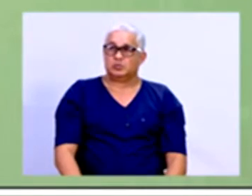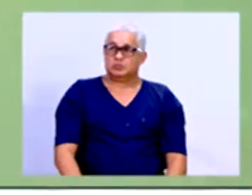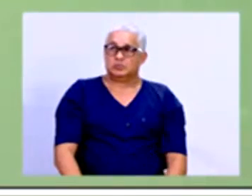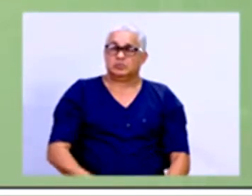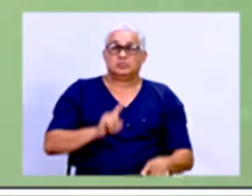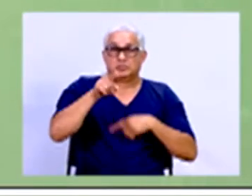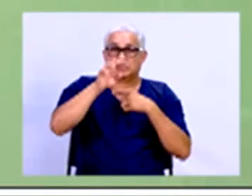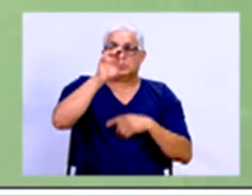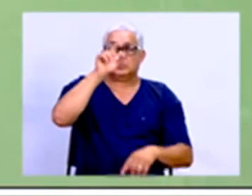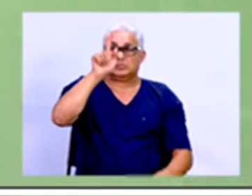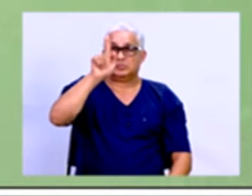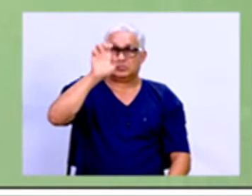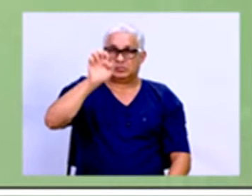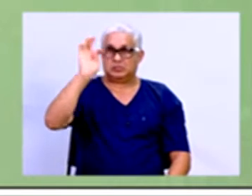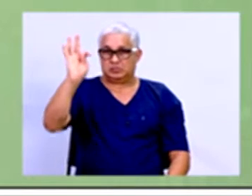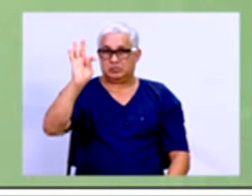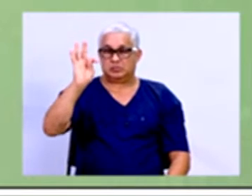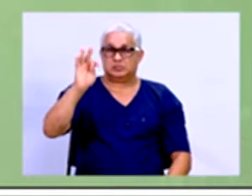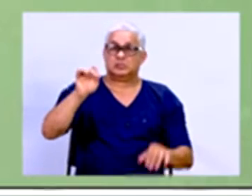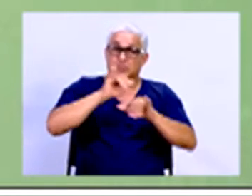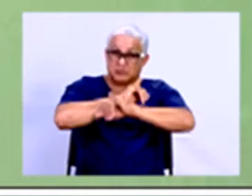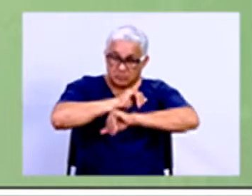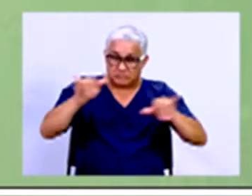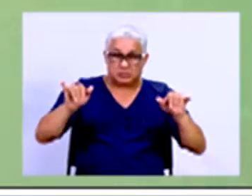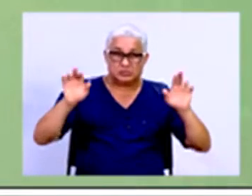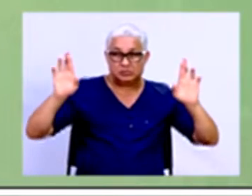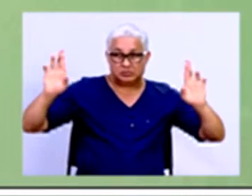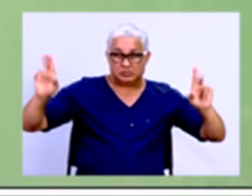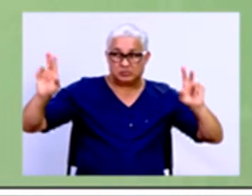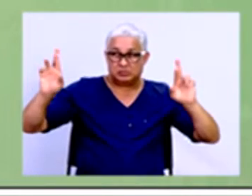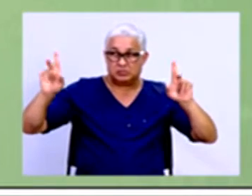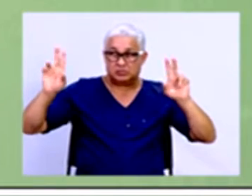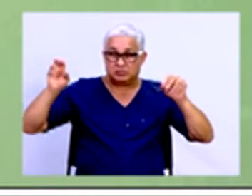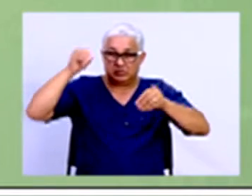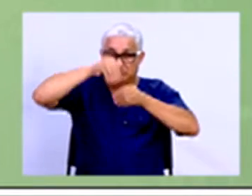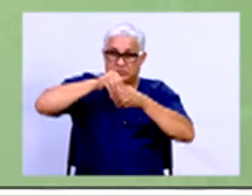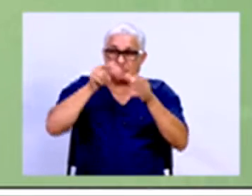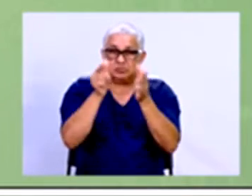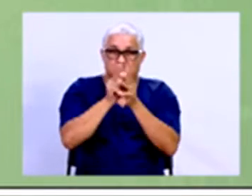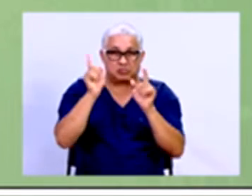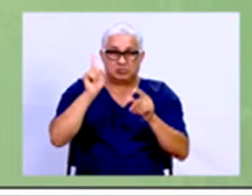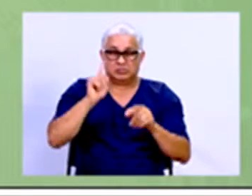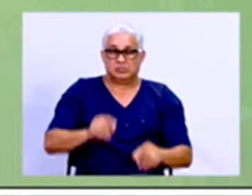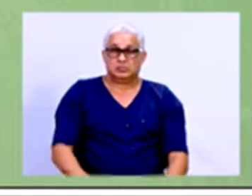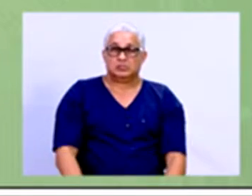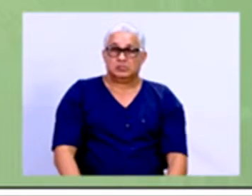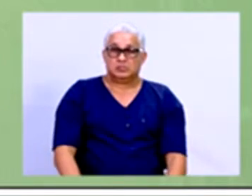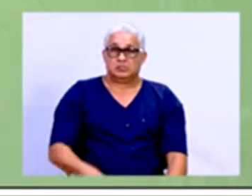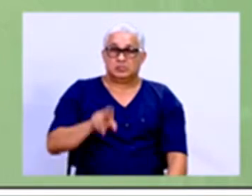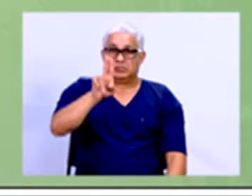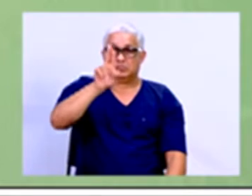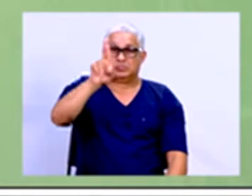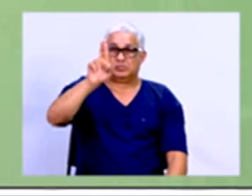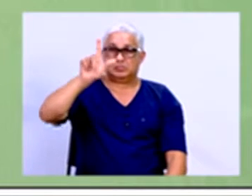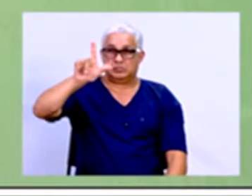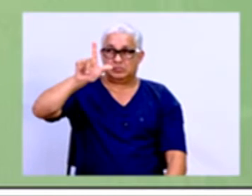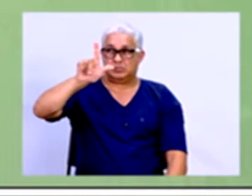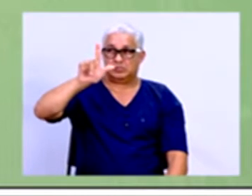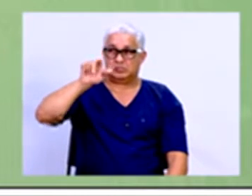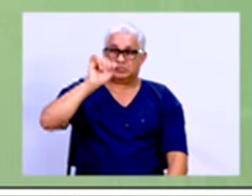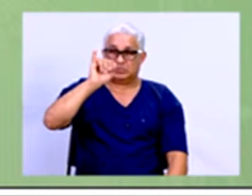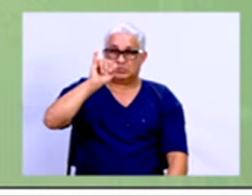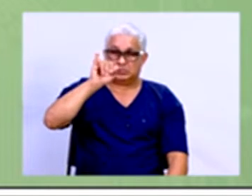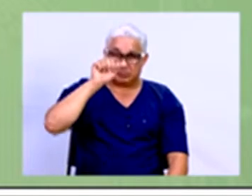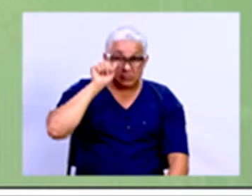GET. Então percebam que a informação é passada de forma diferente, não dentro do formulário, mas sim via URL. Se a gente quiser